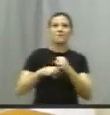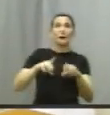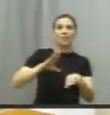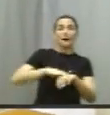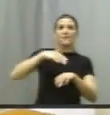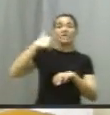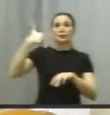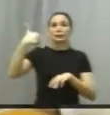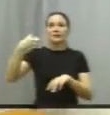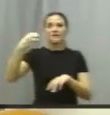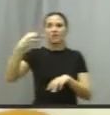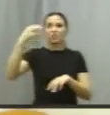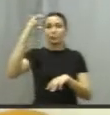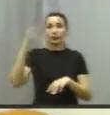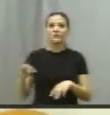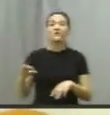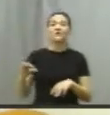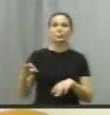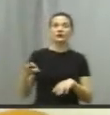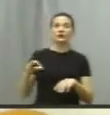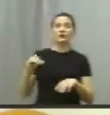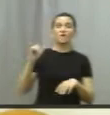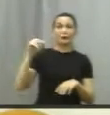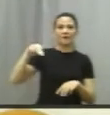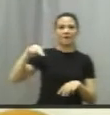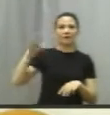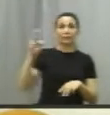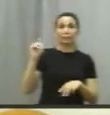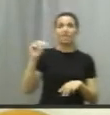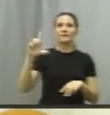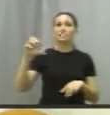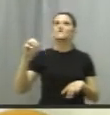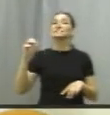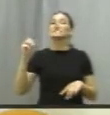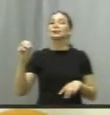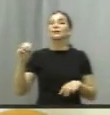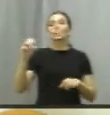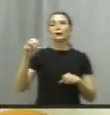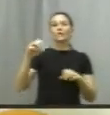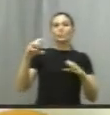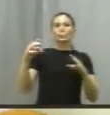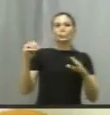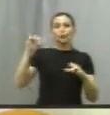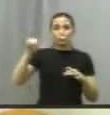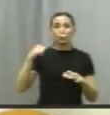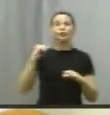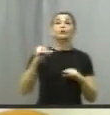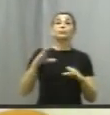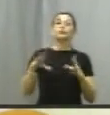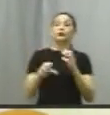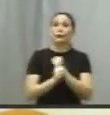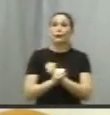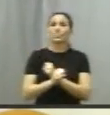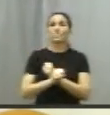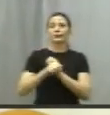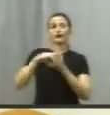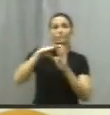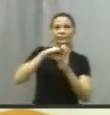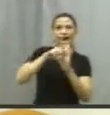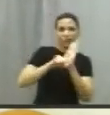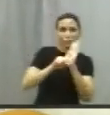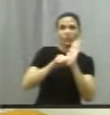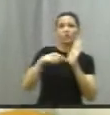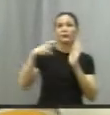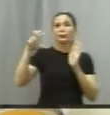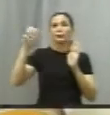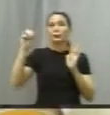caro do que a inflação do ano. E aí, a justificativa de que essas casas têm desconto de 50% e de